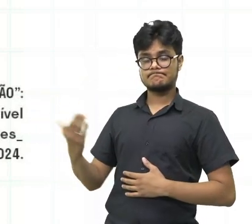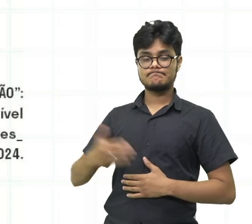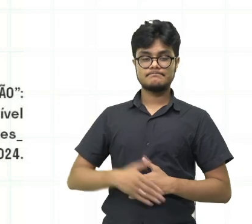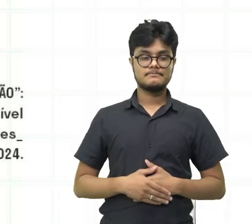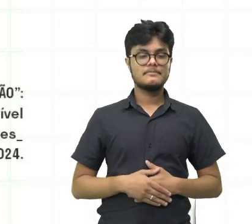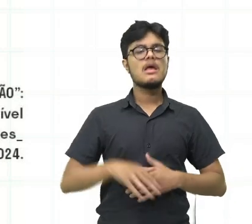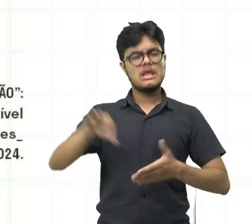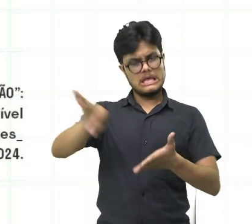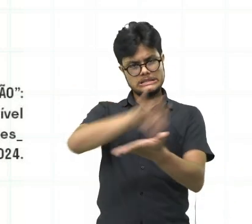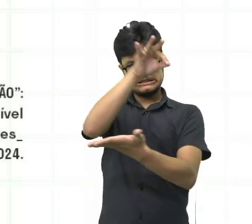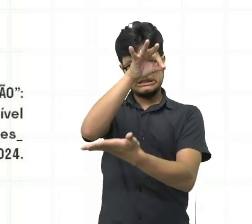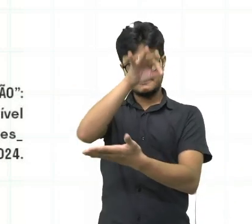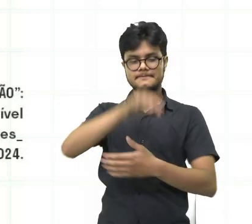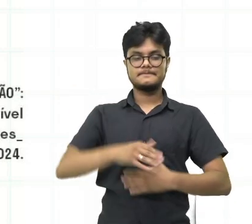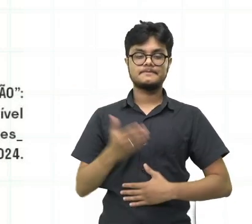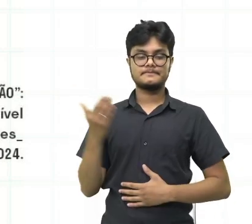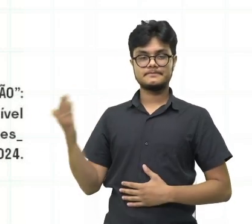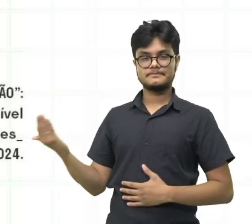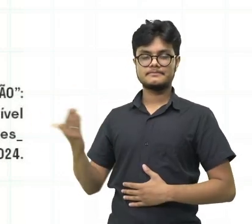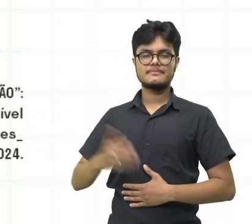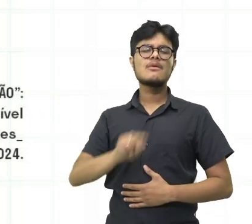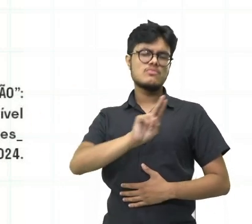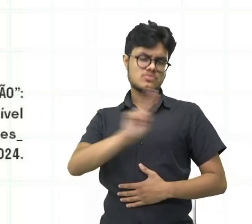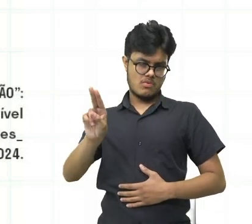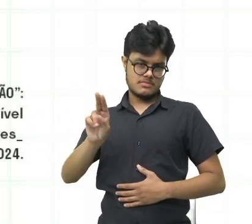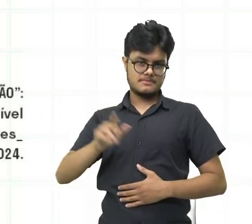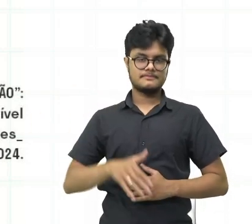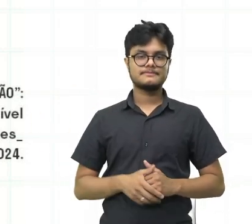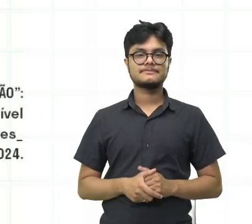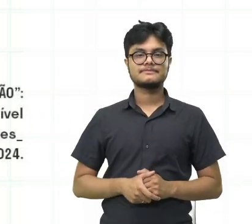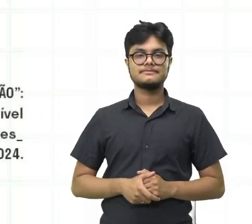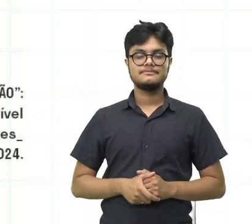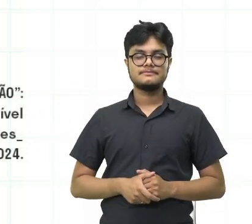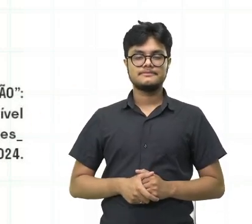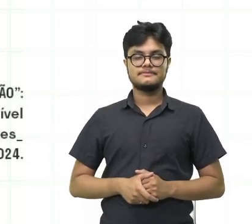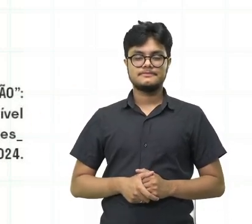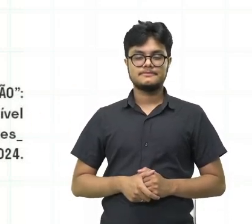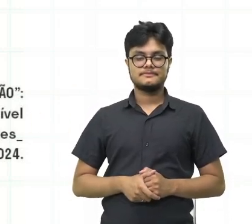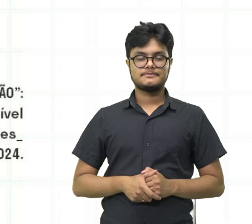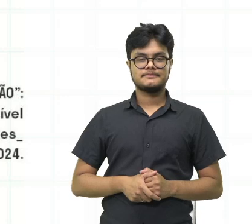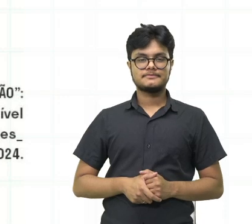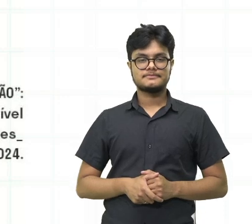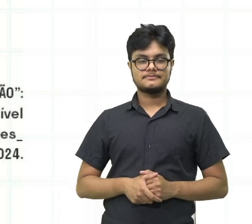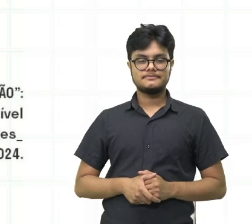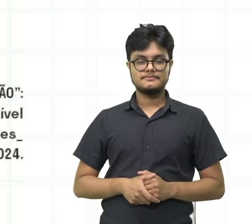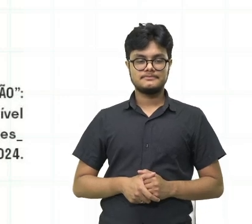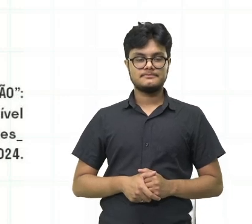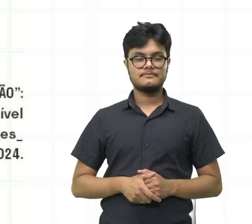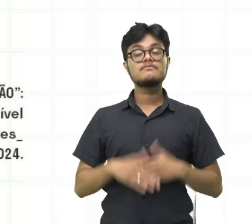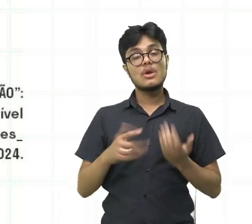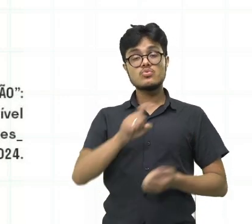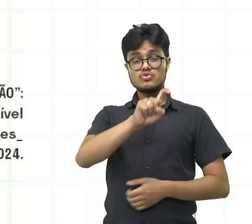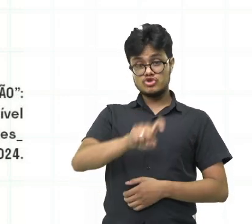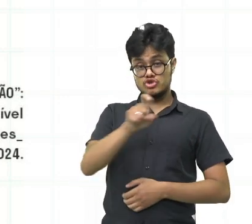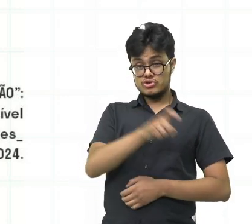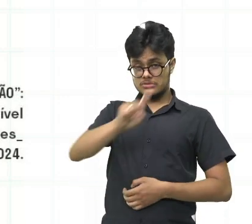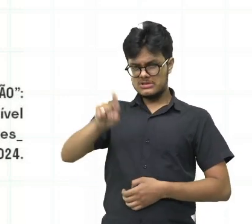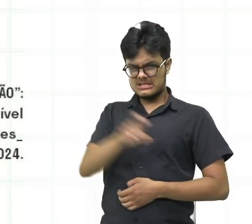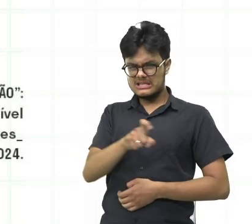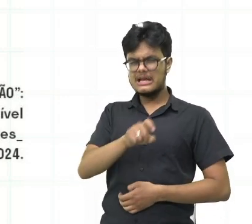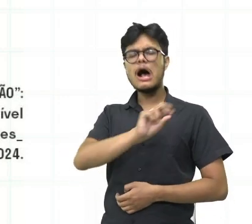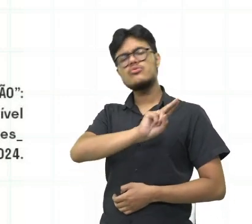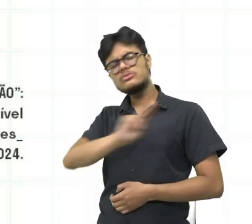Aí assina, né? Maria, José, tá? Vanessa vai assinar. O XXX está representando aqui